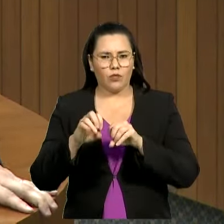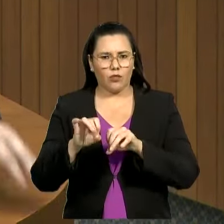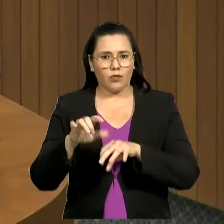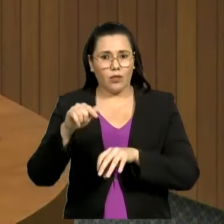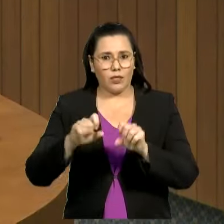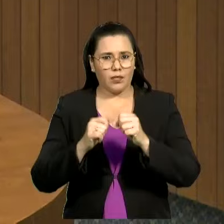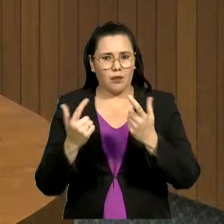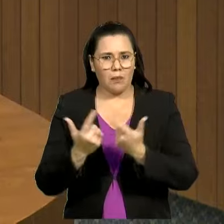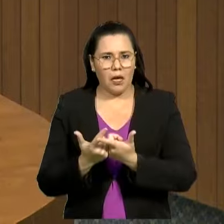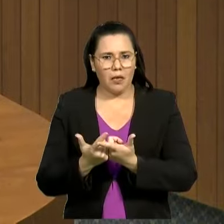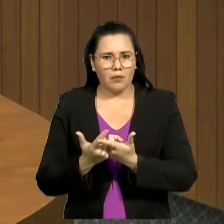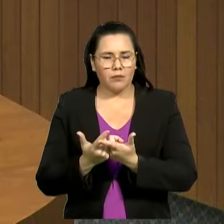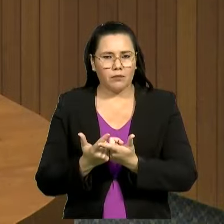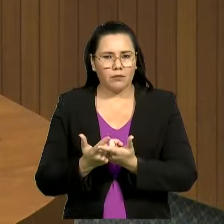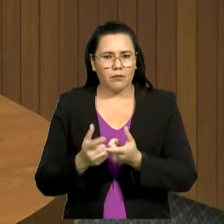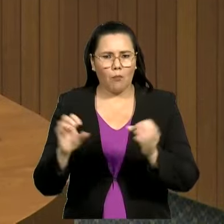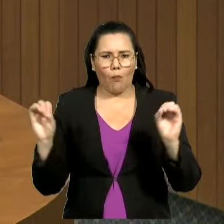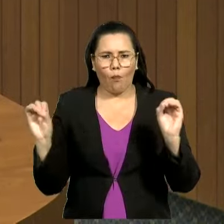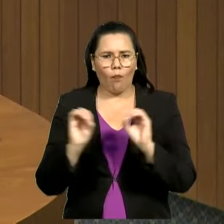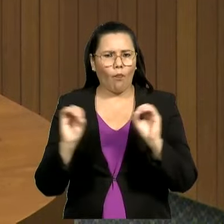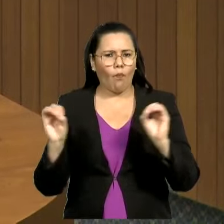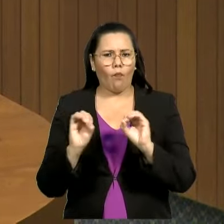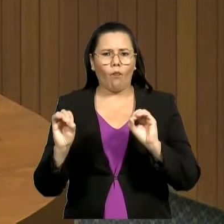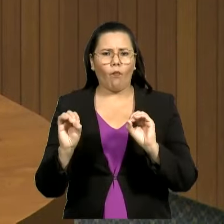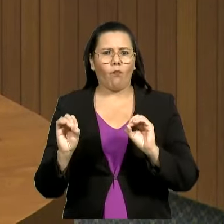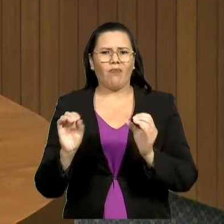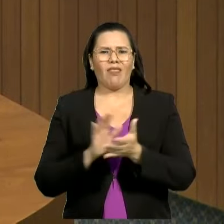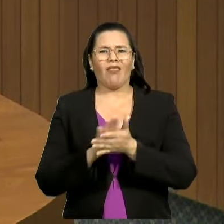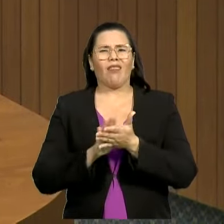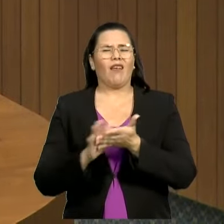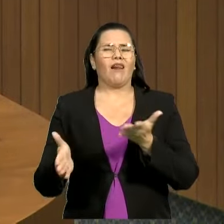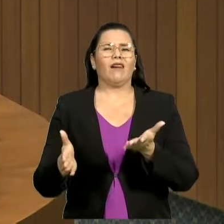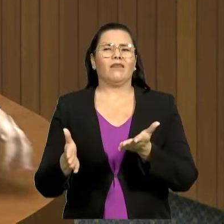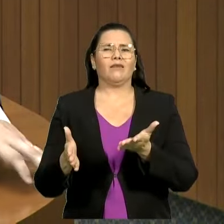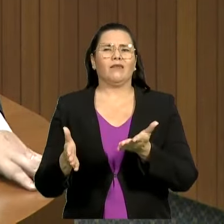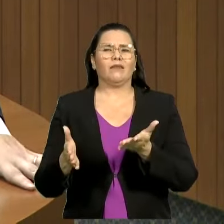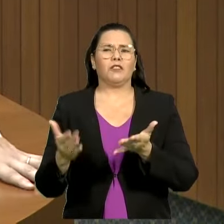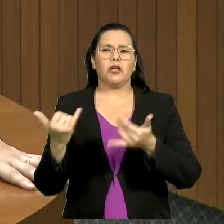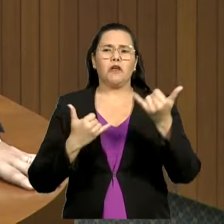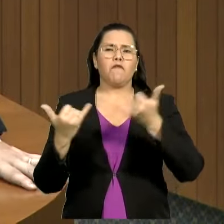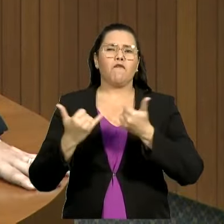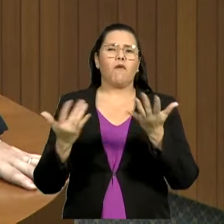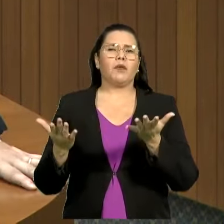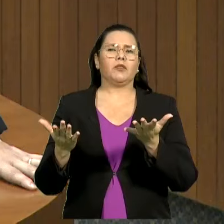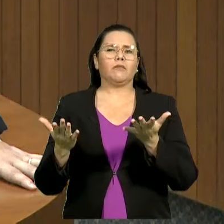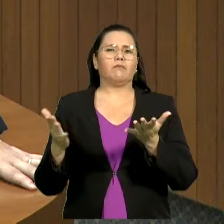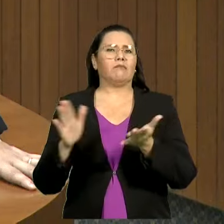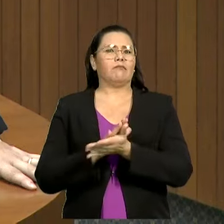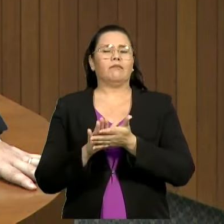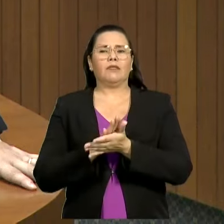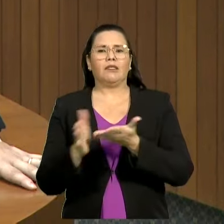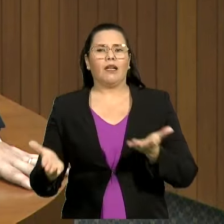Não tive notícia de nenhum pronunciamento da Casa, de nenhum pronunciamento da Comissão de Educação